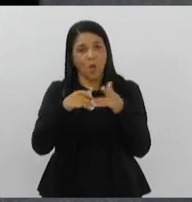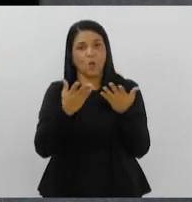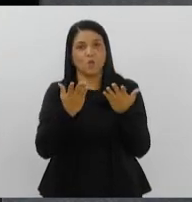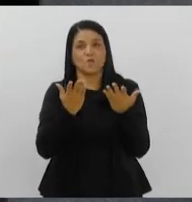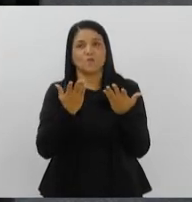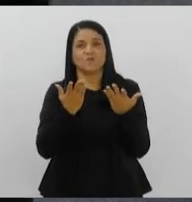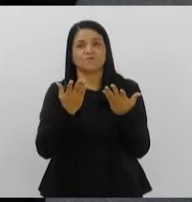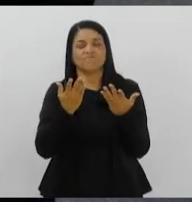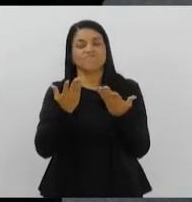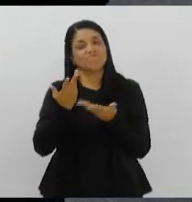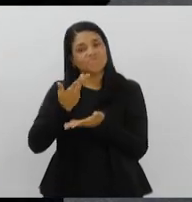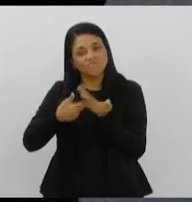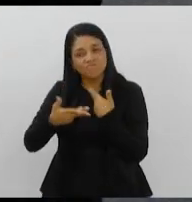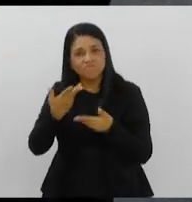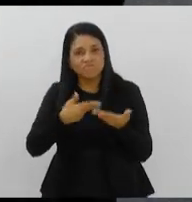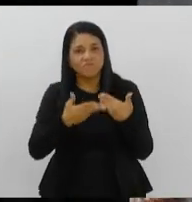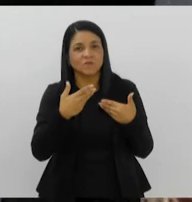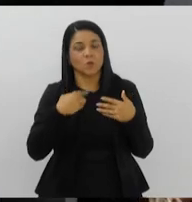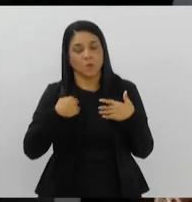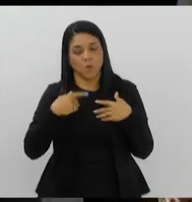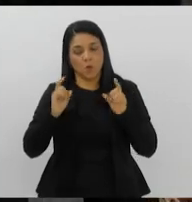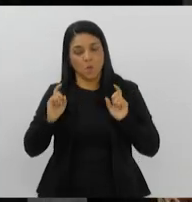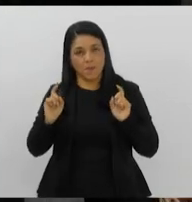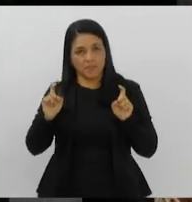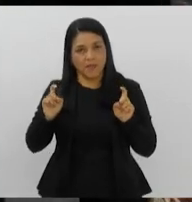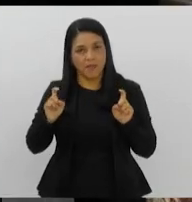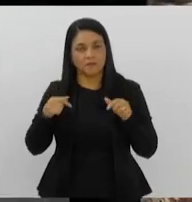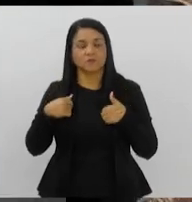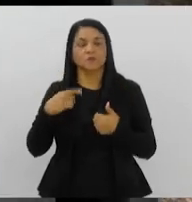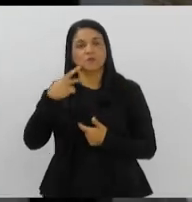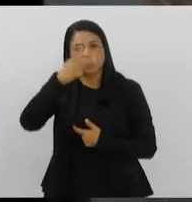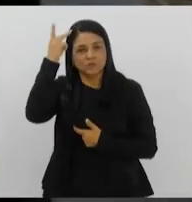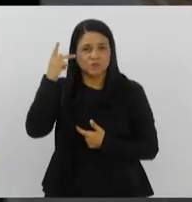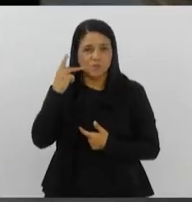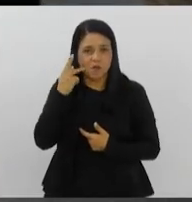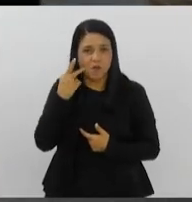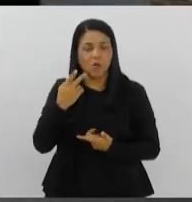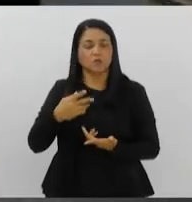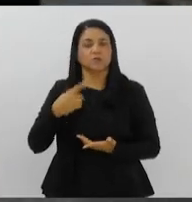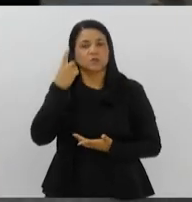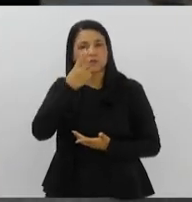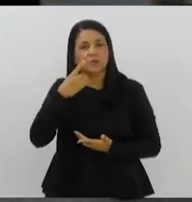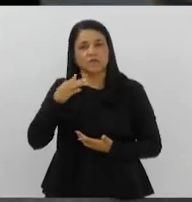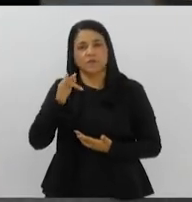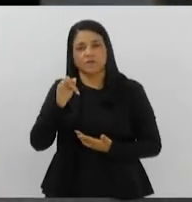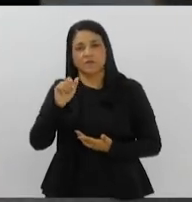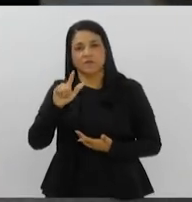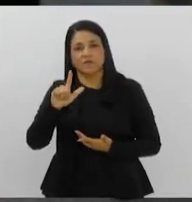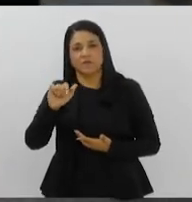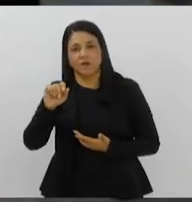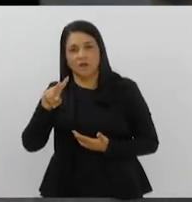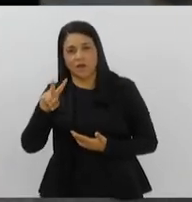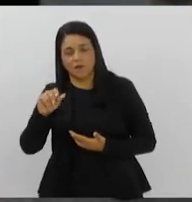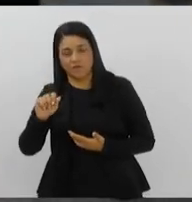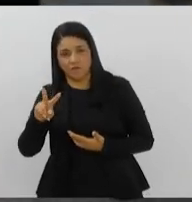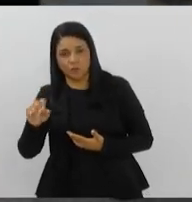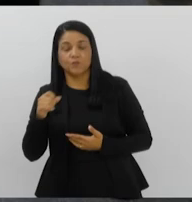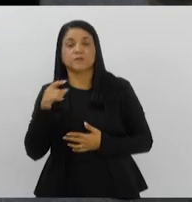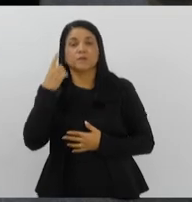envolvendo o meu mandato, envolvendo o deputado Luiz Paulo, envolvendo o deputado Flávio Serafini e o deputado Rodrigo